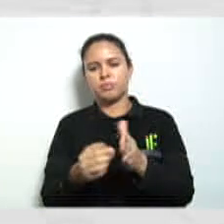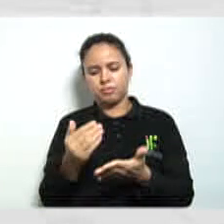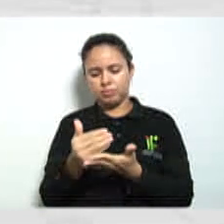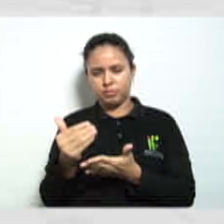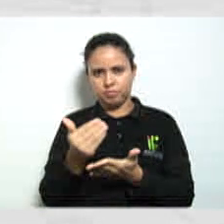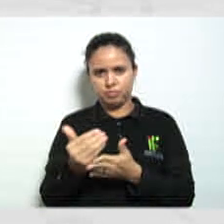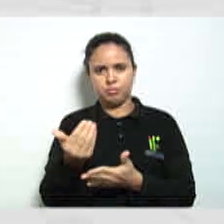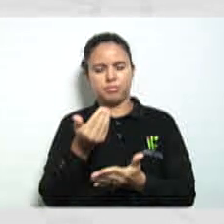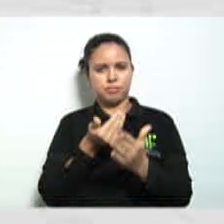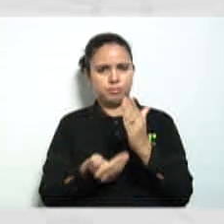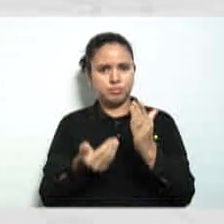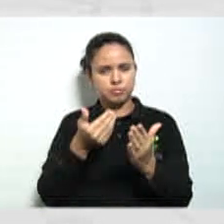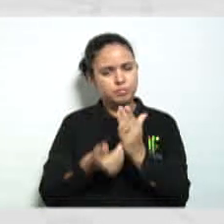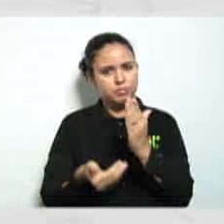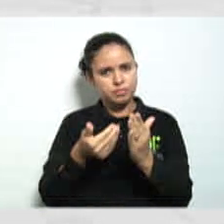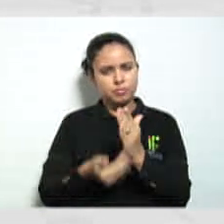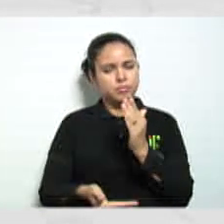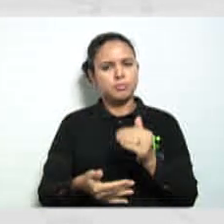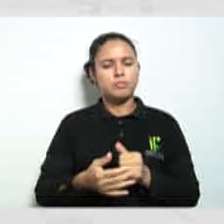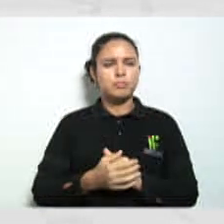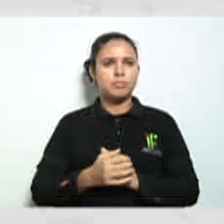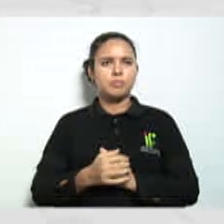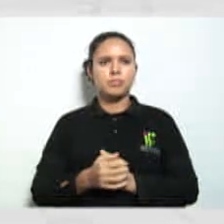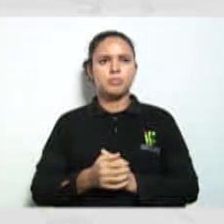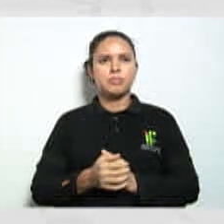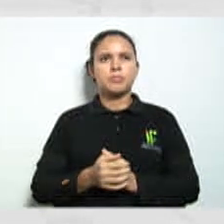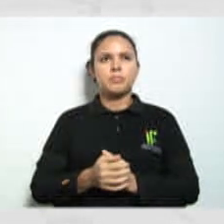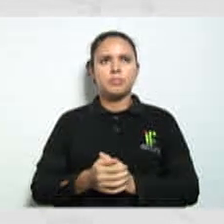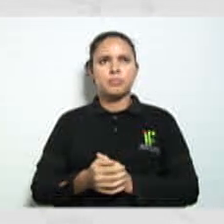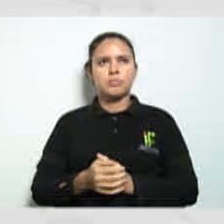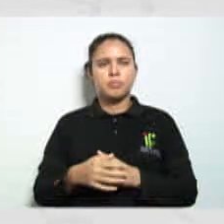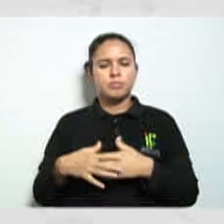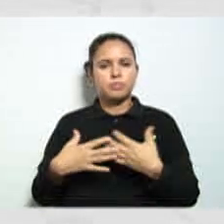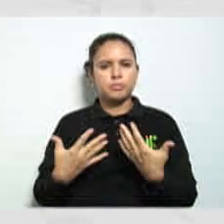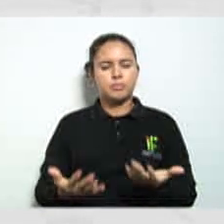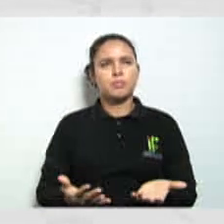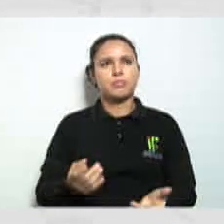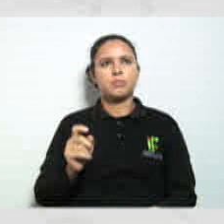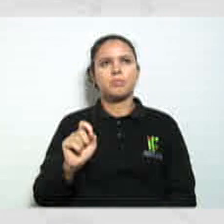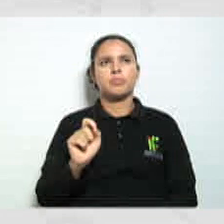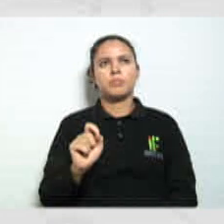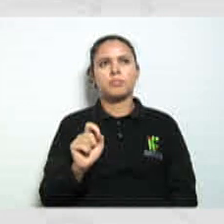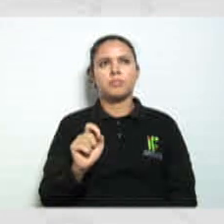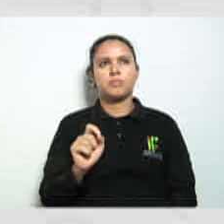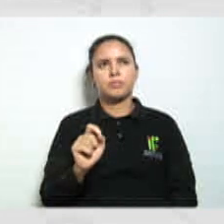e perdas. Então, essa alternativa é